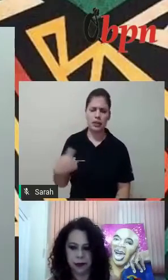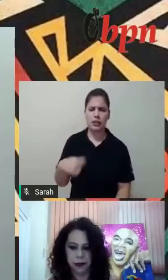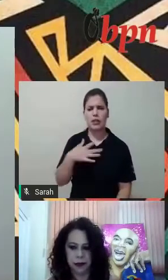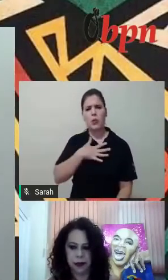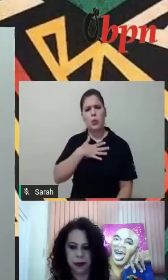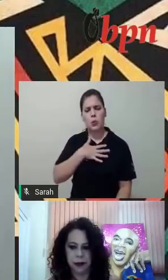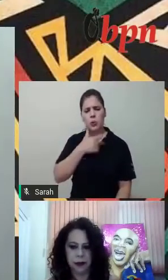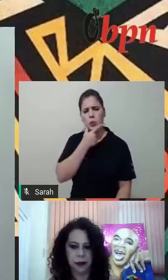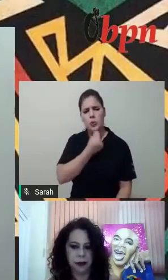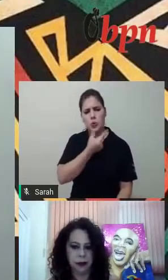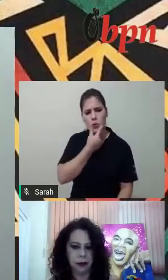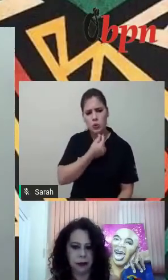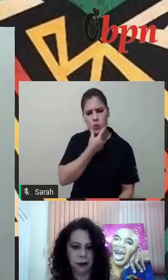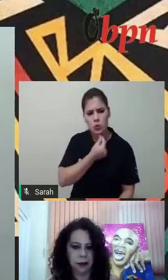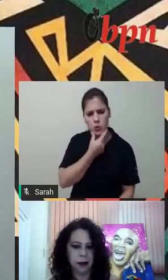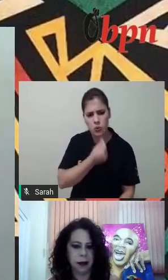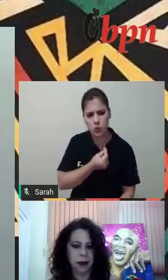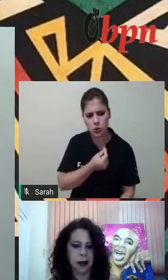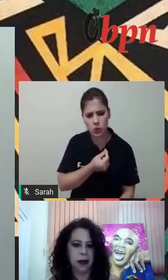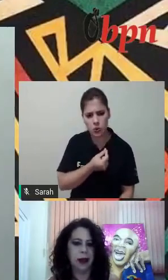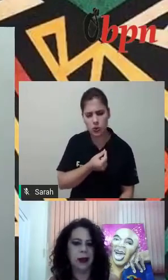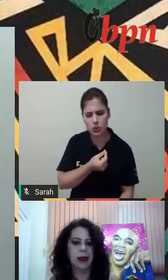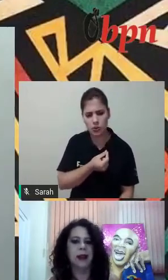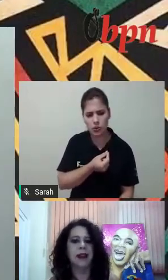esse conto que tem